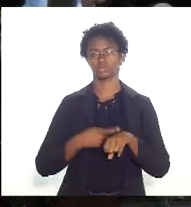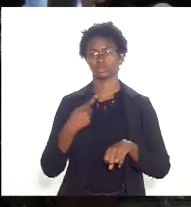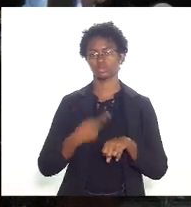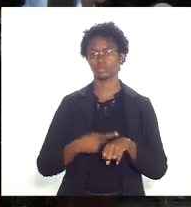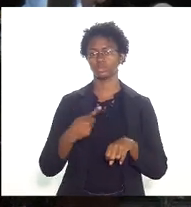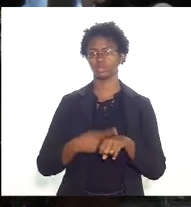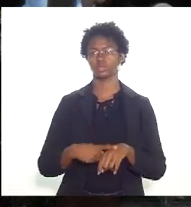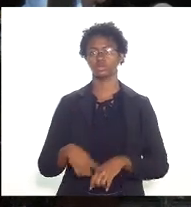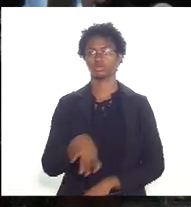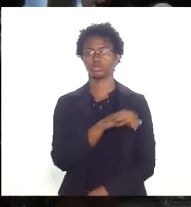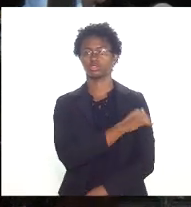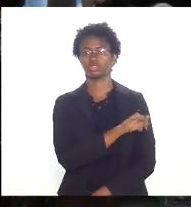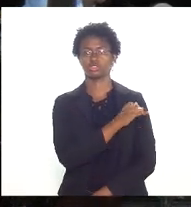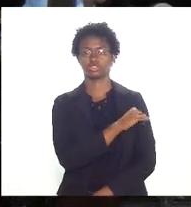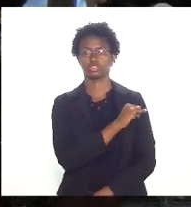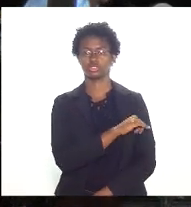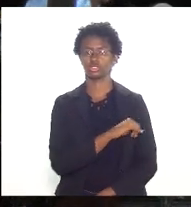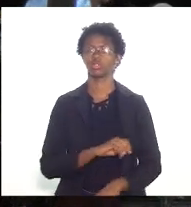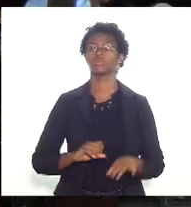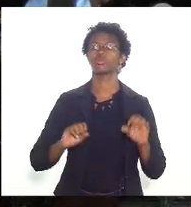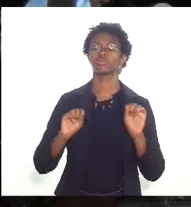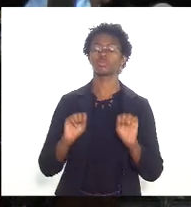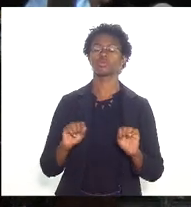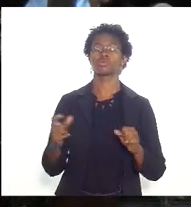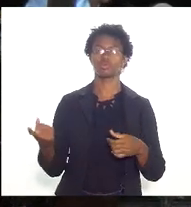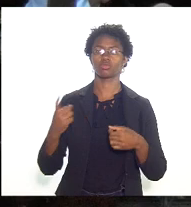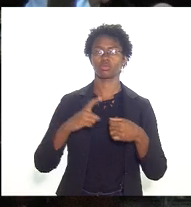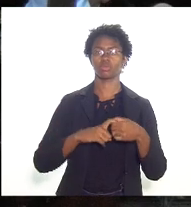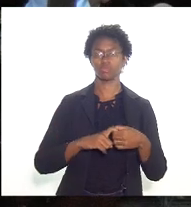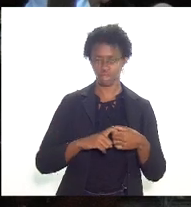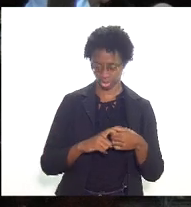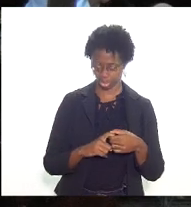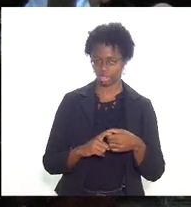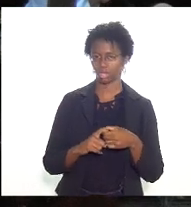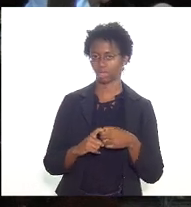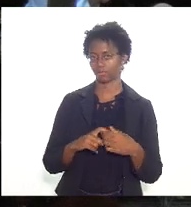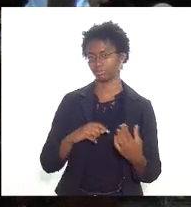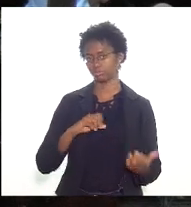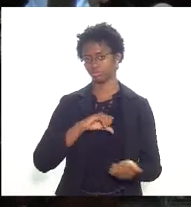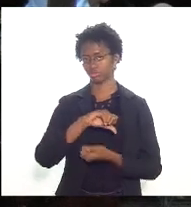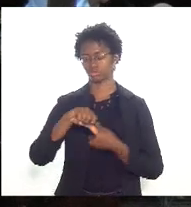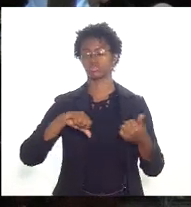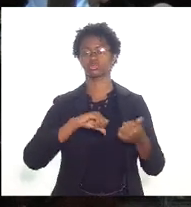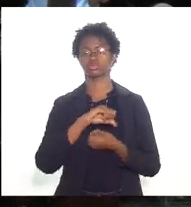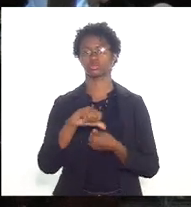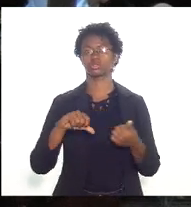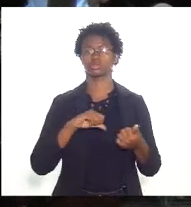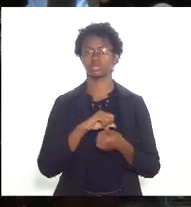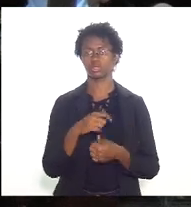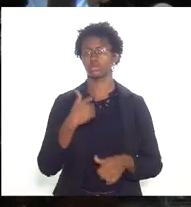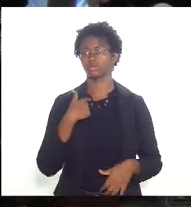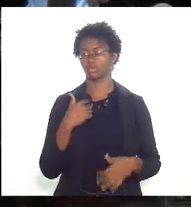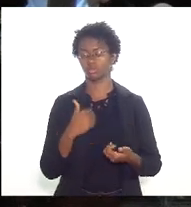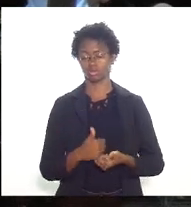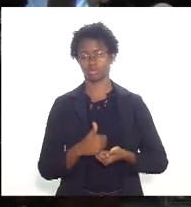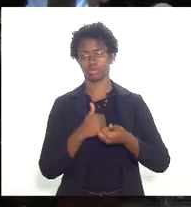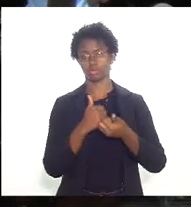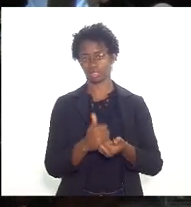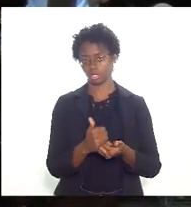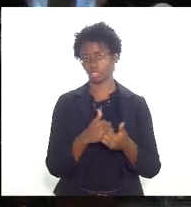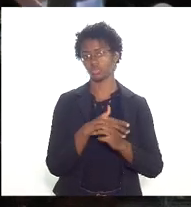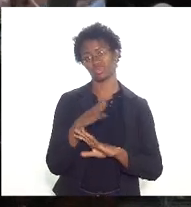aderir ao regime de recuperação é tão ninguém menos ninguém mais que eu apoio às medidas